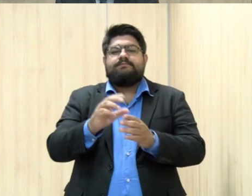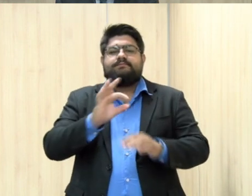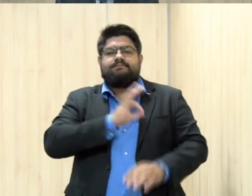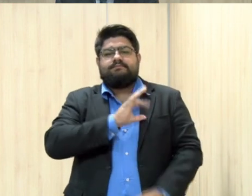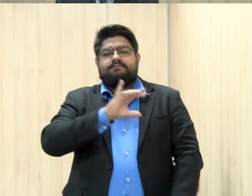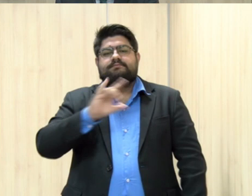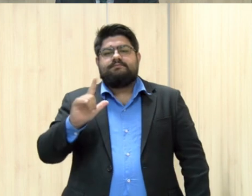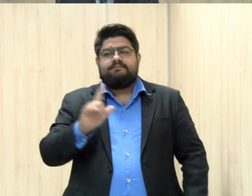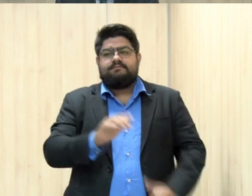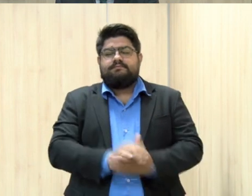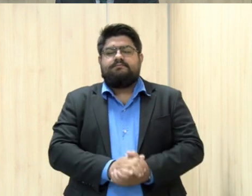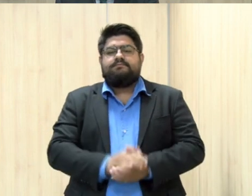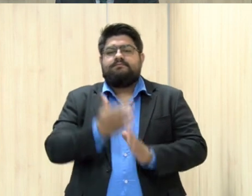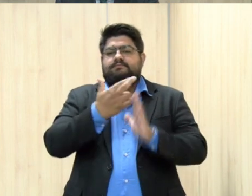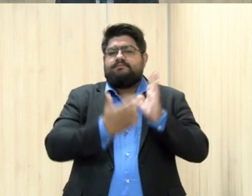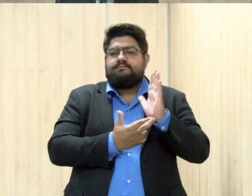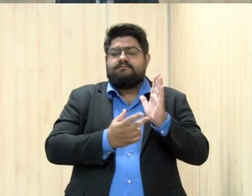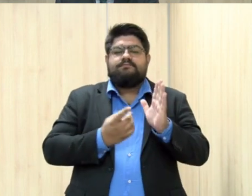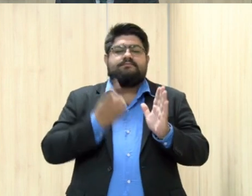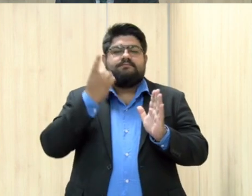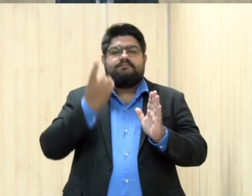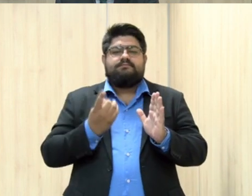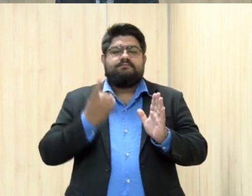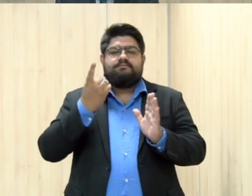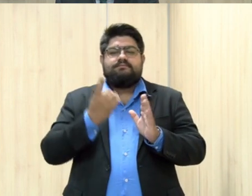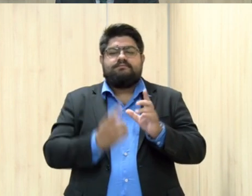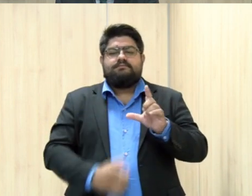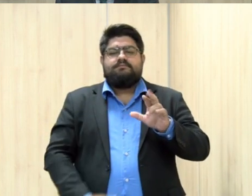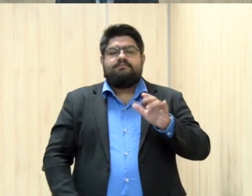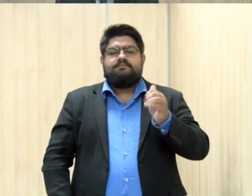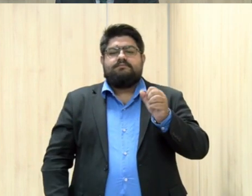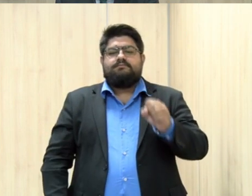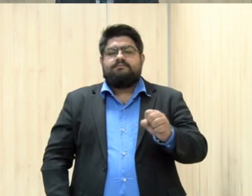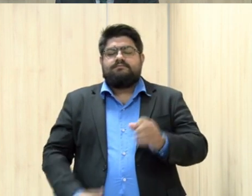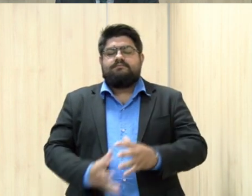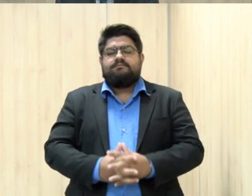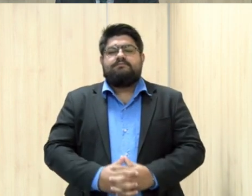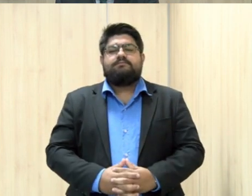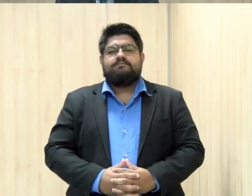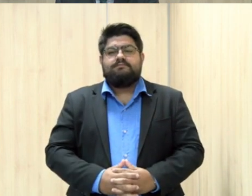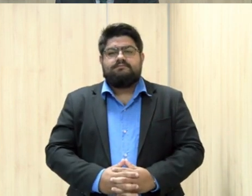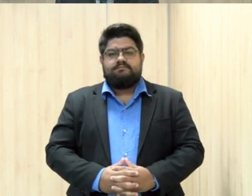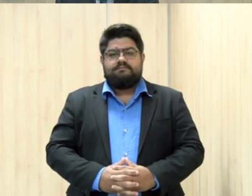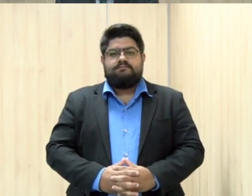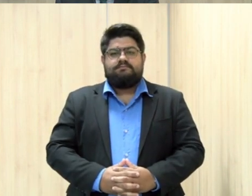para relatar Deputado Lucas Torres